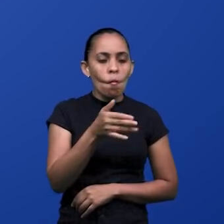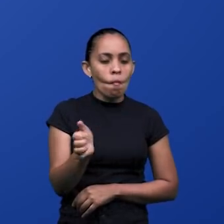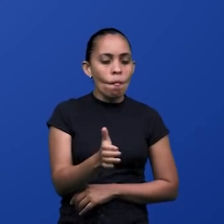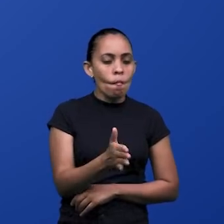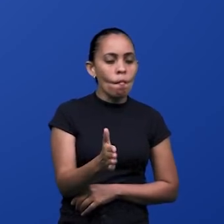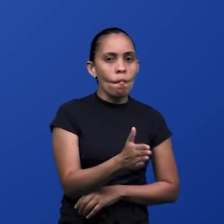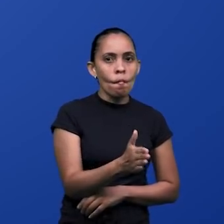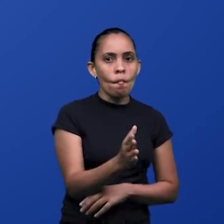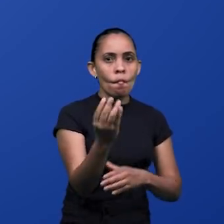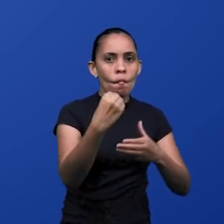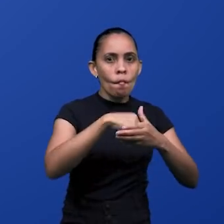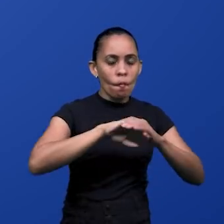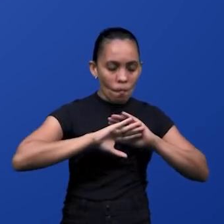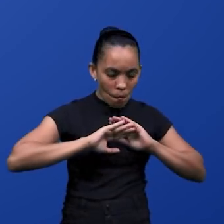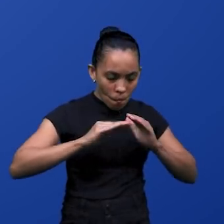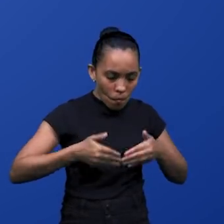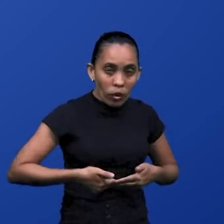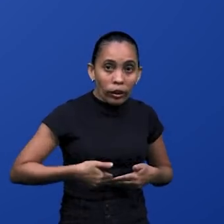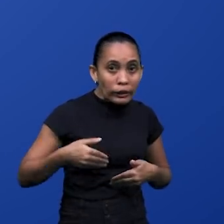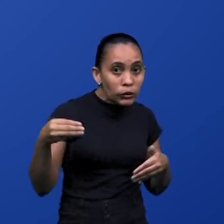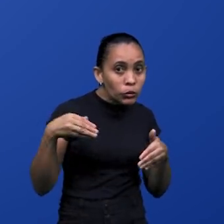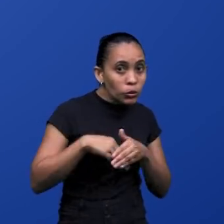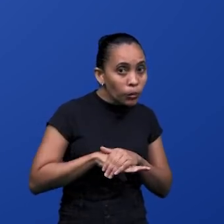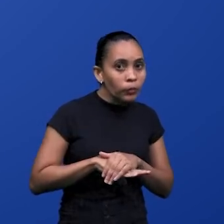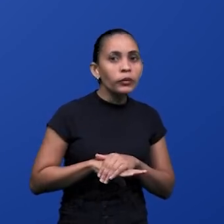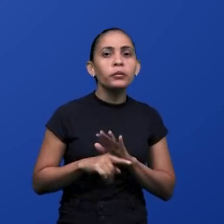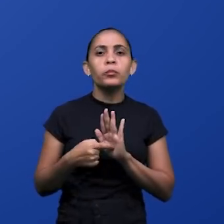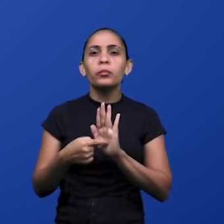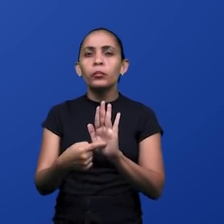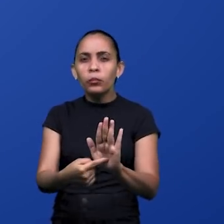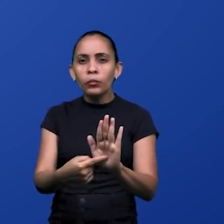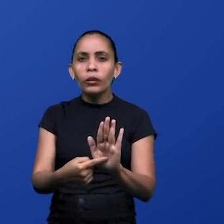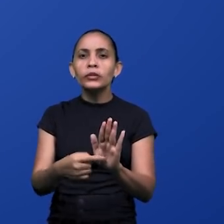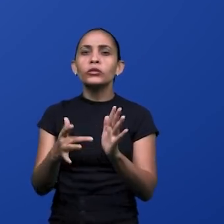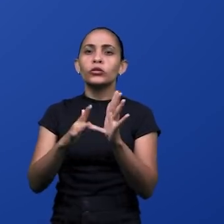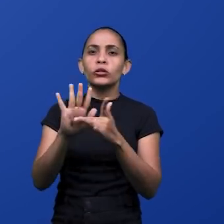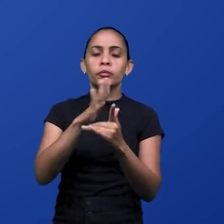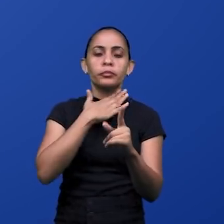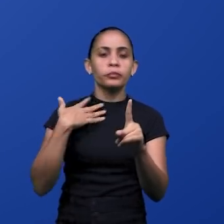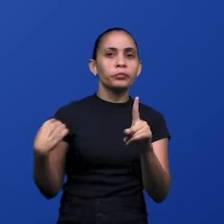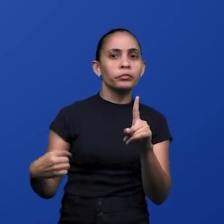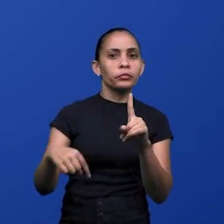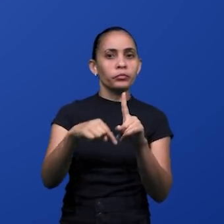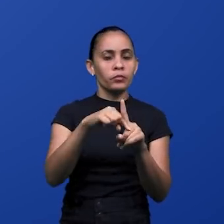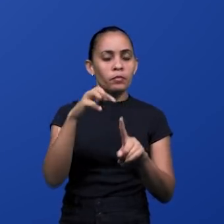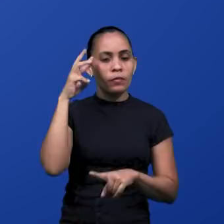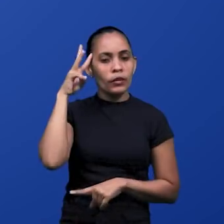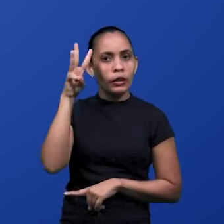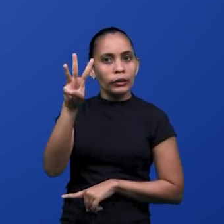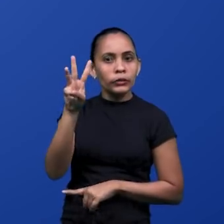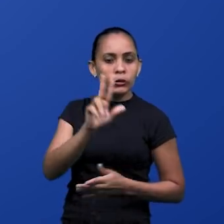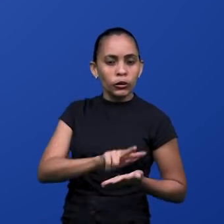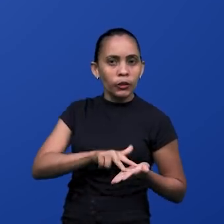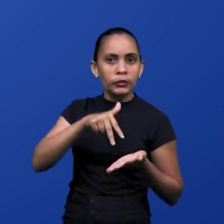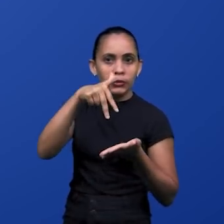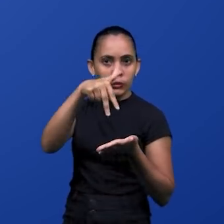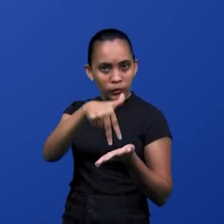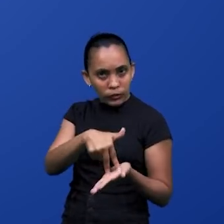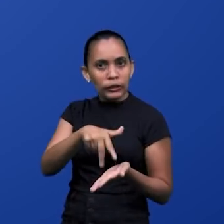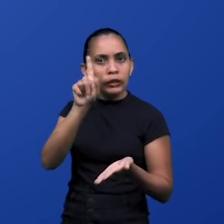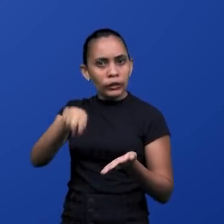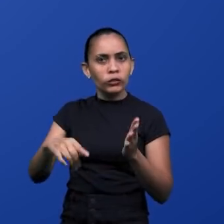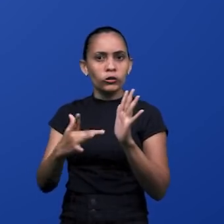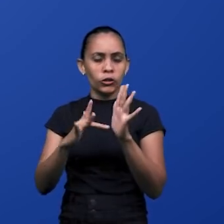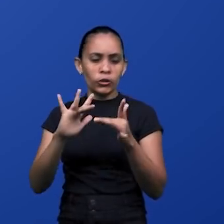aponta profeticamente para a morte e ressurreição de Jesus. No Novo Testamento, Jesus ratifica o mesmo